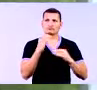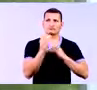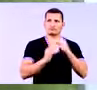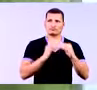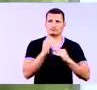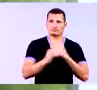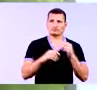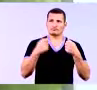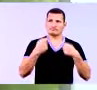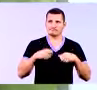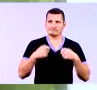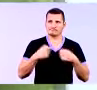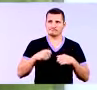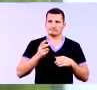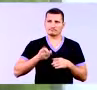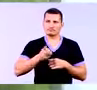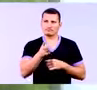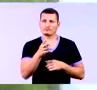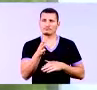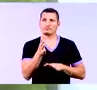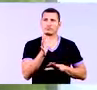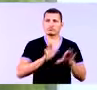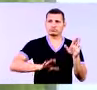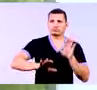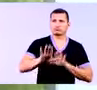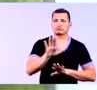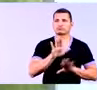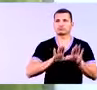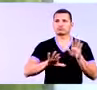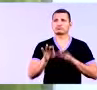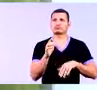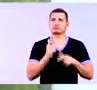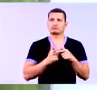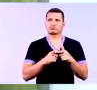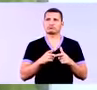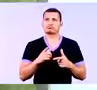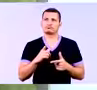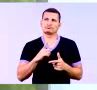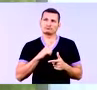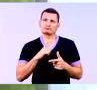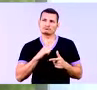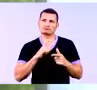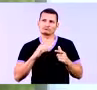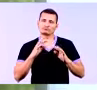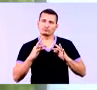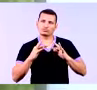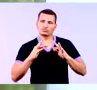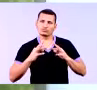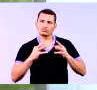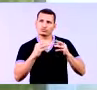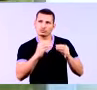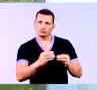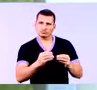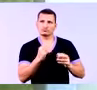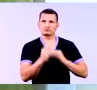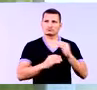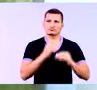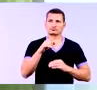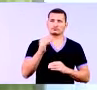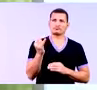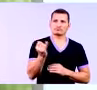ser sempre um trabalho cuidadoso, porque existe todas as partes do banco de dados são importantes. A